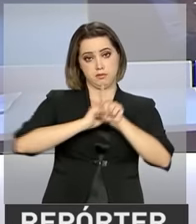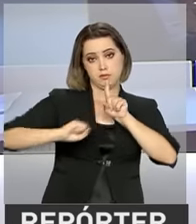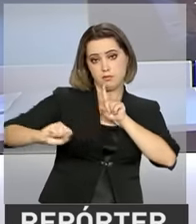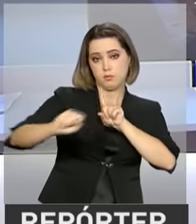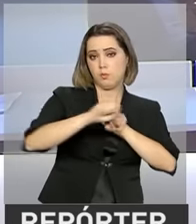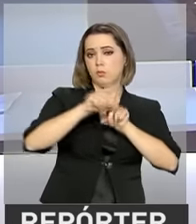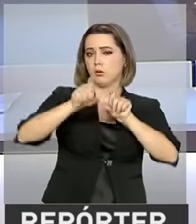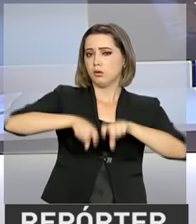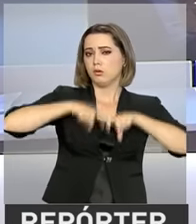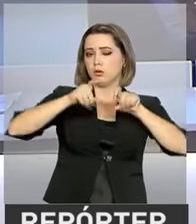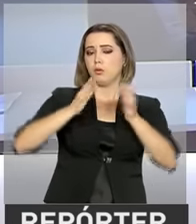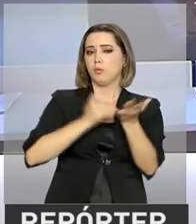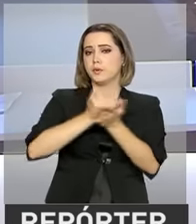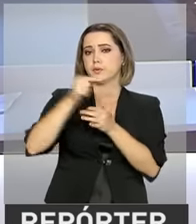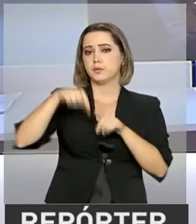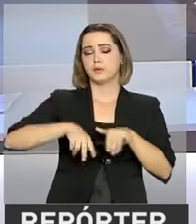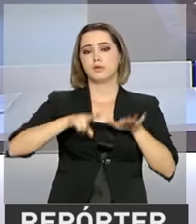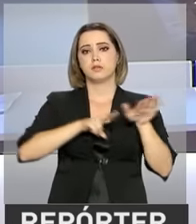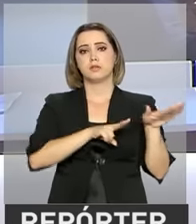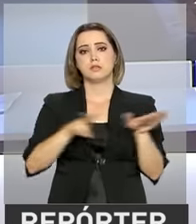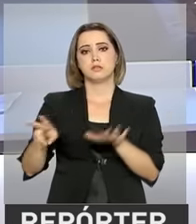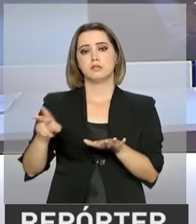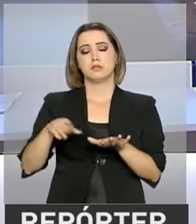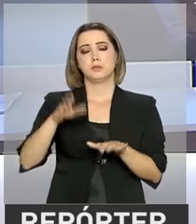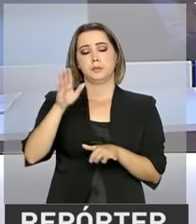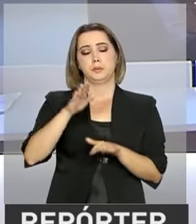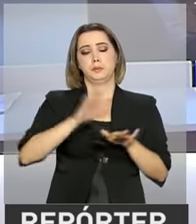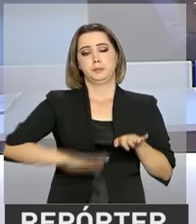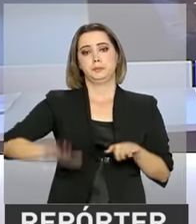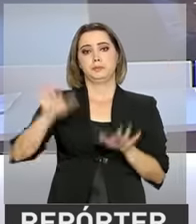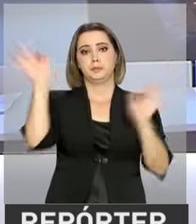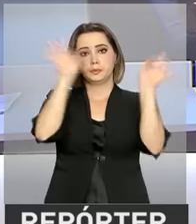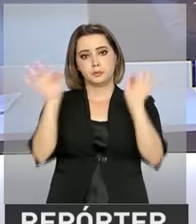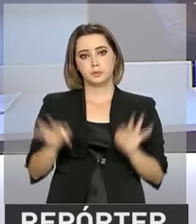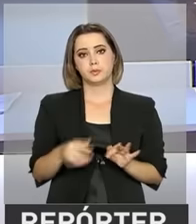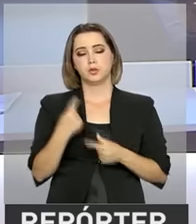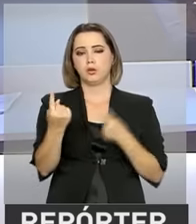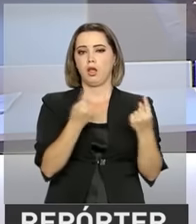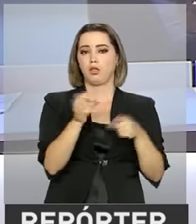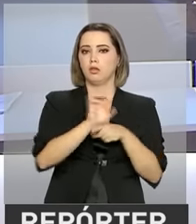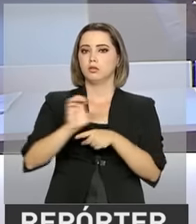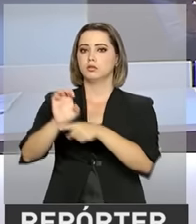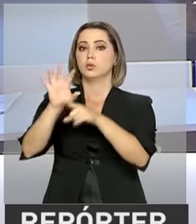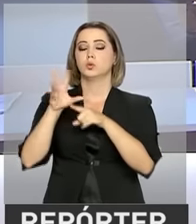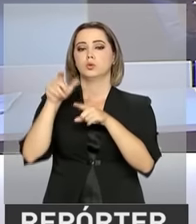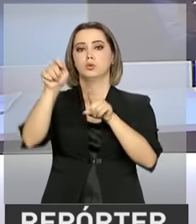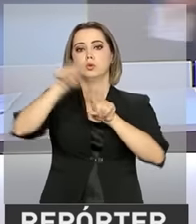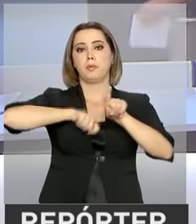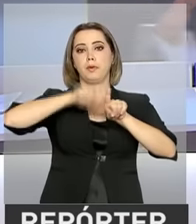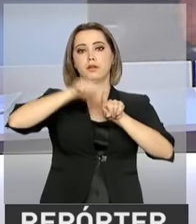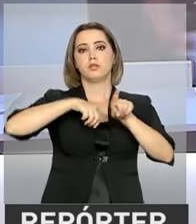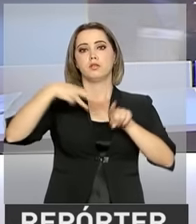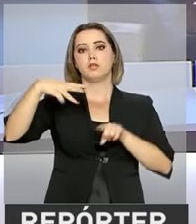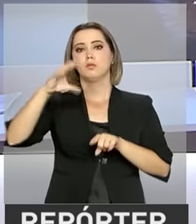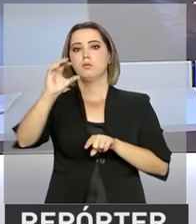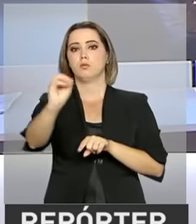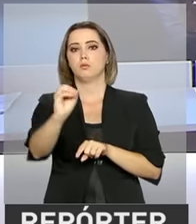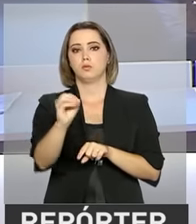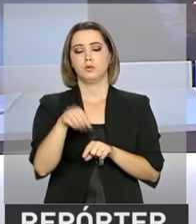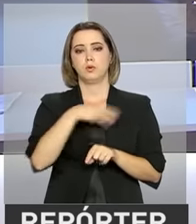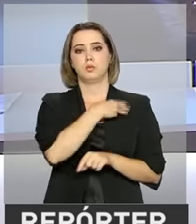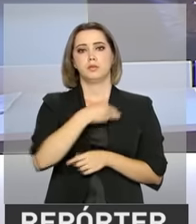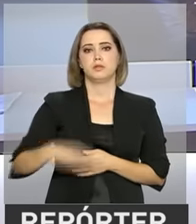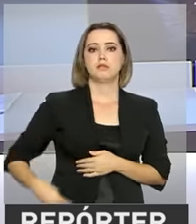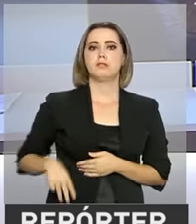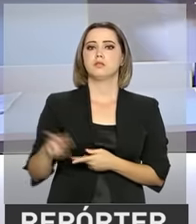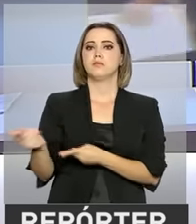iniciou esta semana o lançamento do criança feliz nos Estados durante todo o mês de março o ministro Osmar terra vai